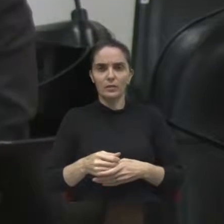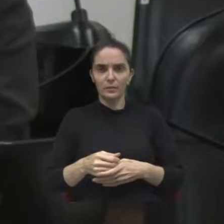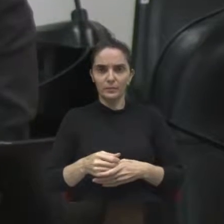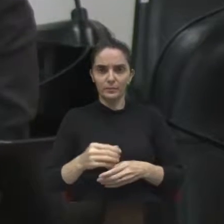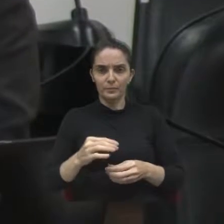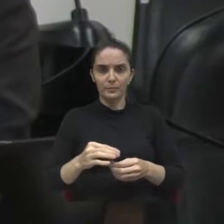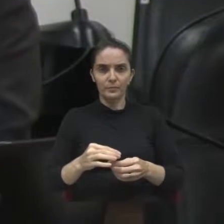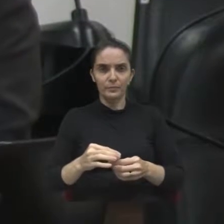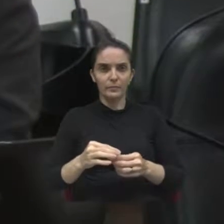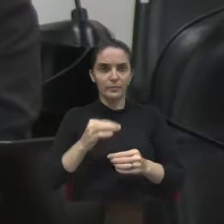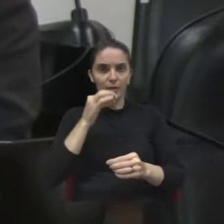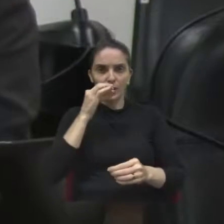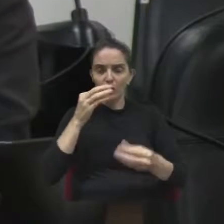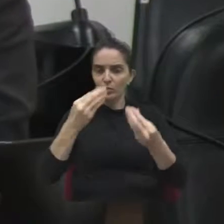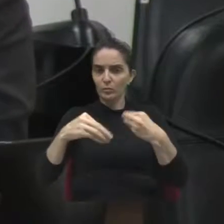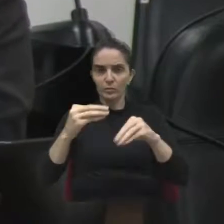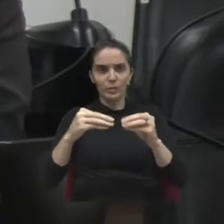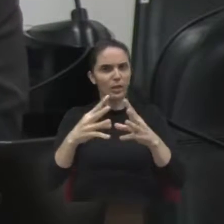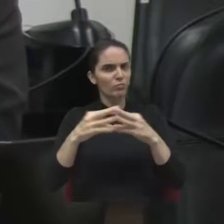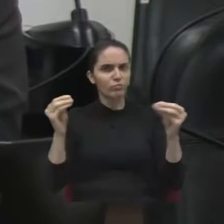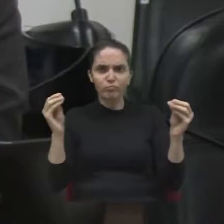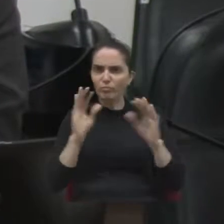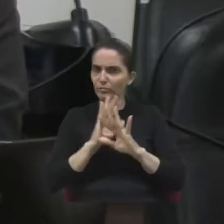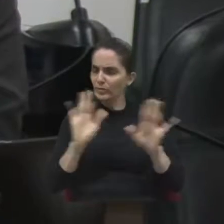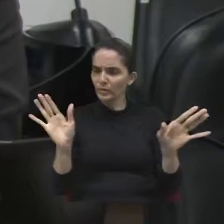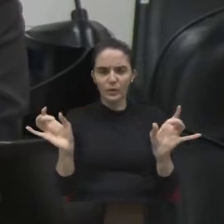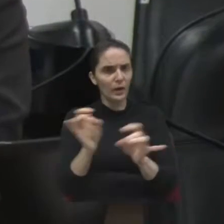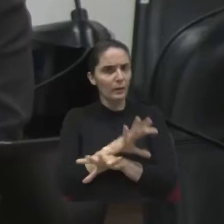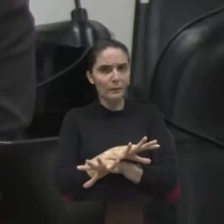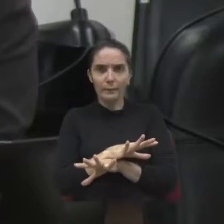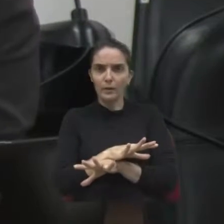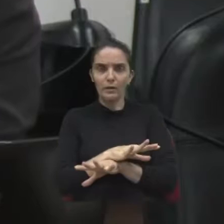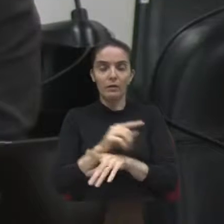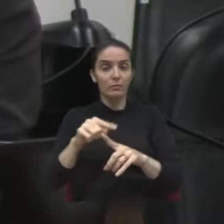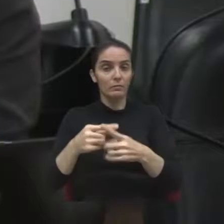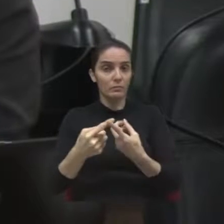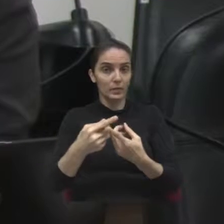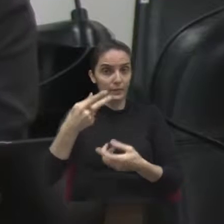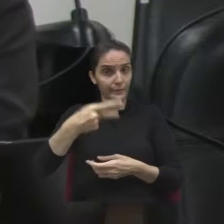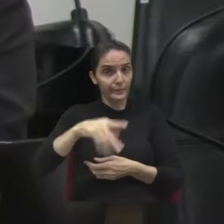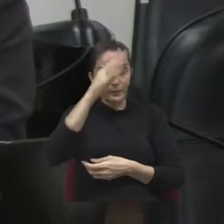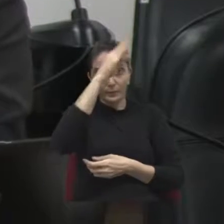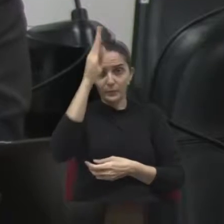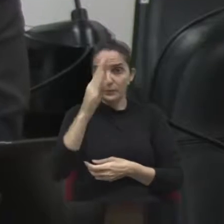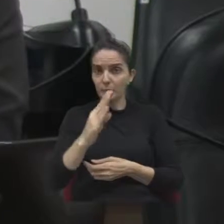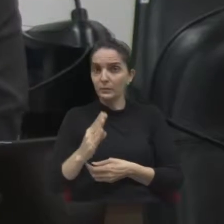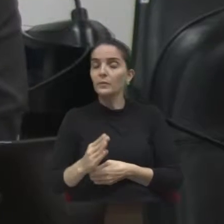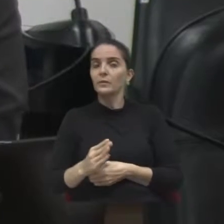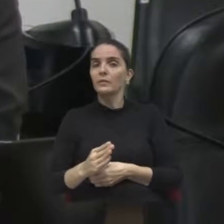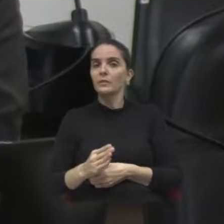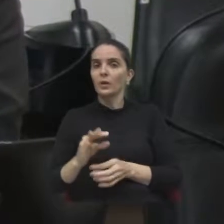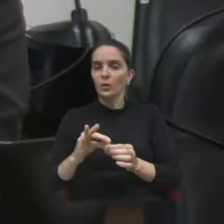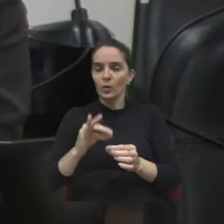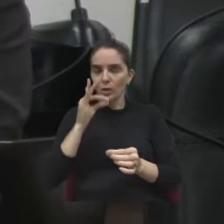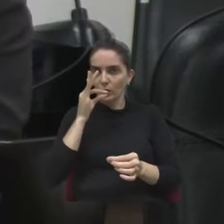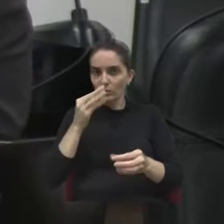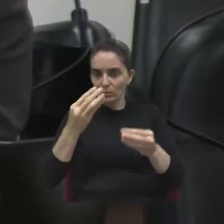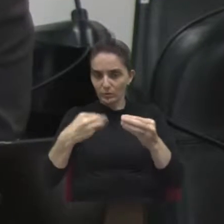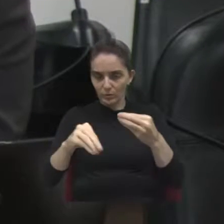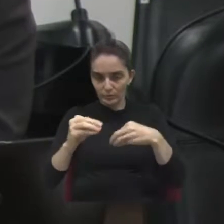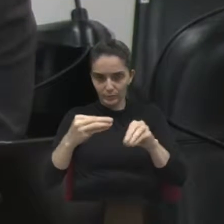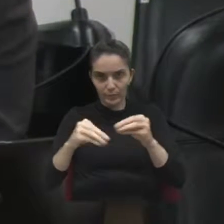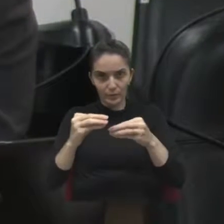do canudo, e aqueles aqui no Brasil ainda distribuem os canudos, eles